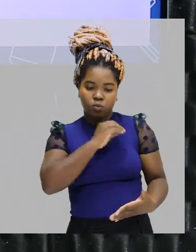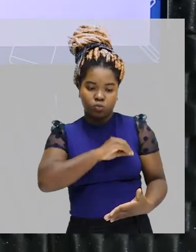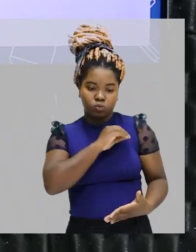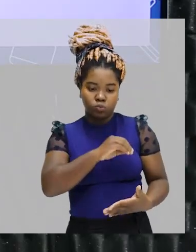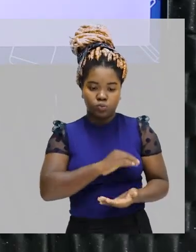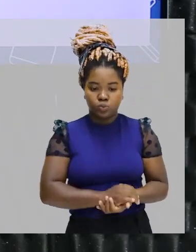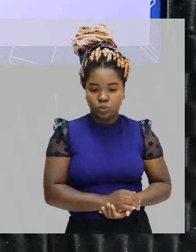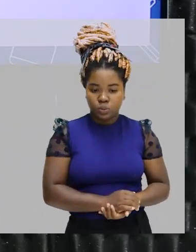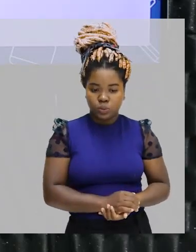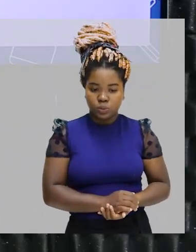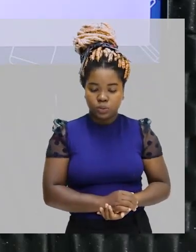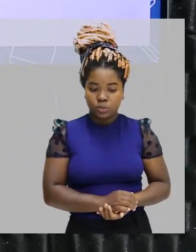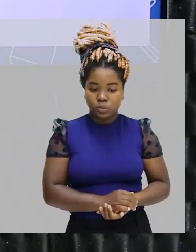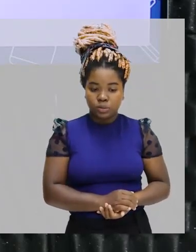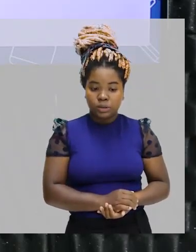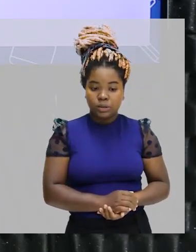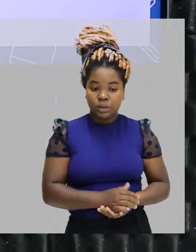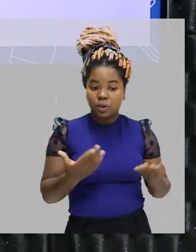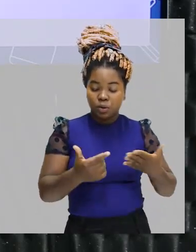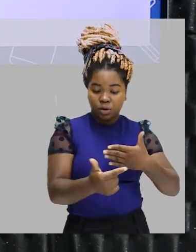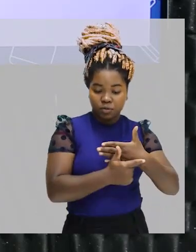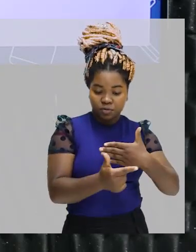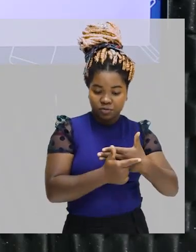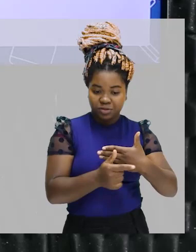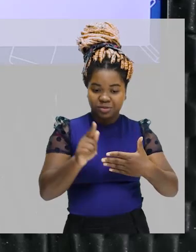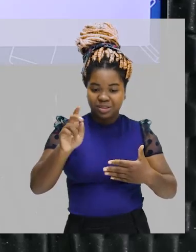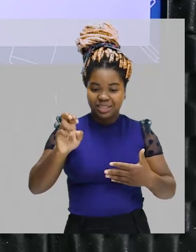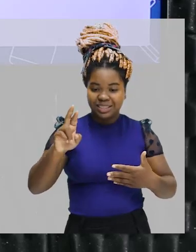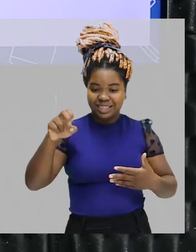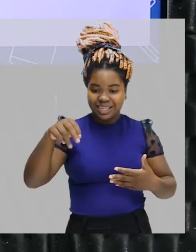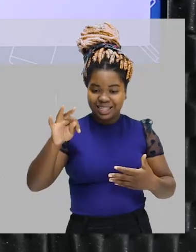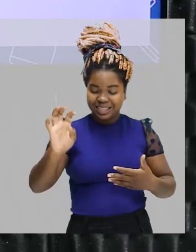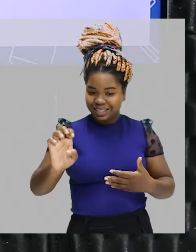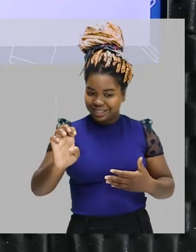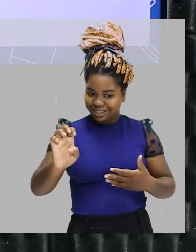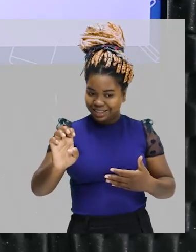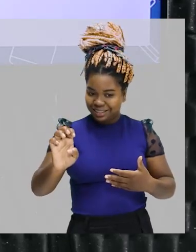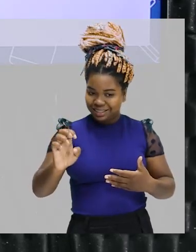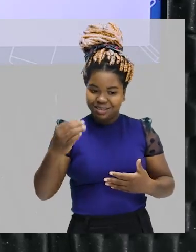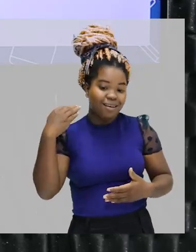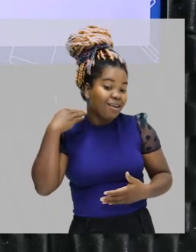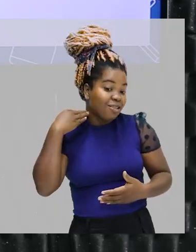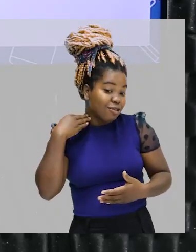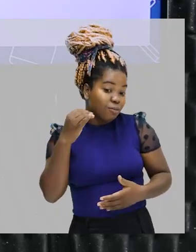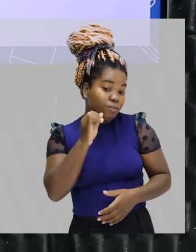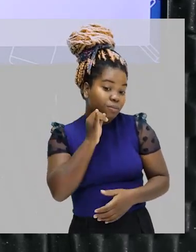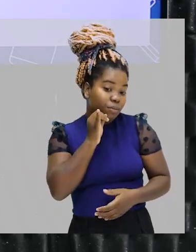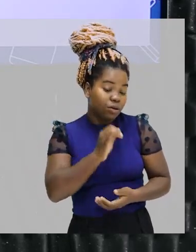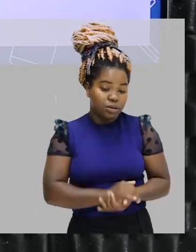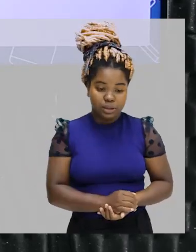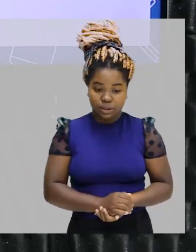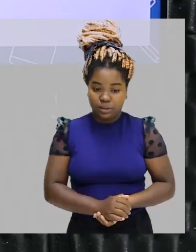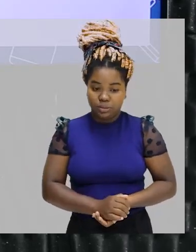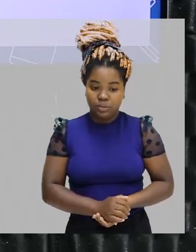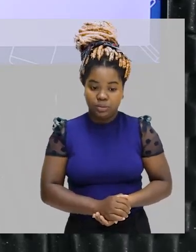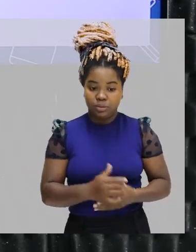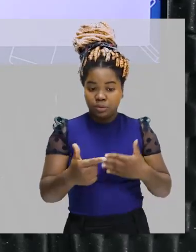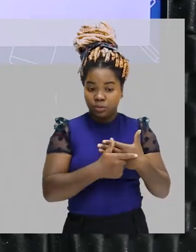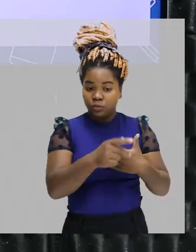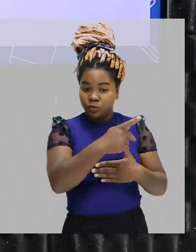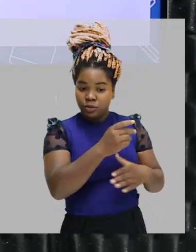nesse caso, a função de gerente financeiro in a bank, em um banco, nesse caso, a função dela, que ela